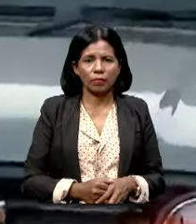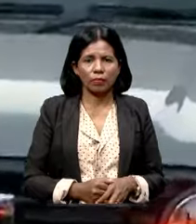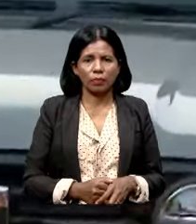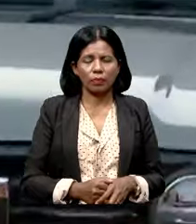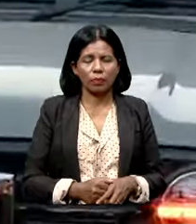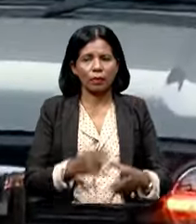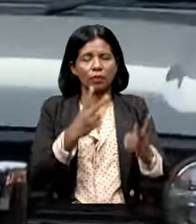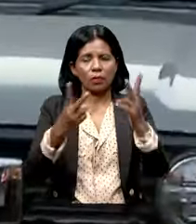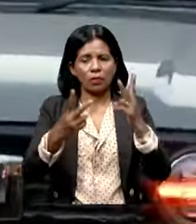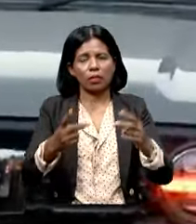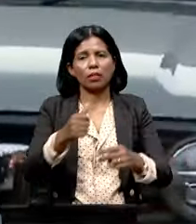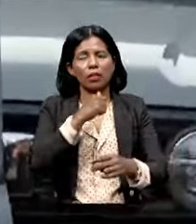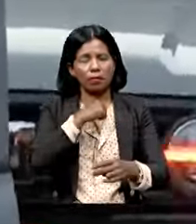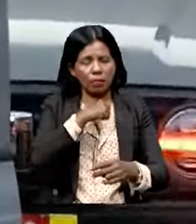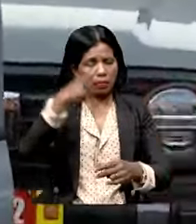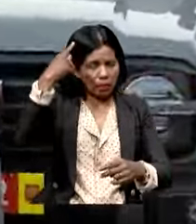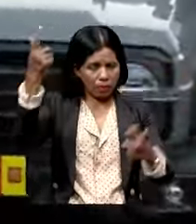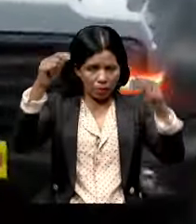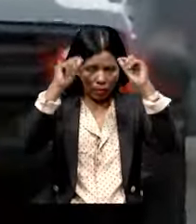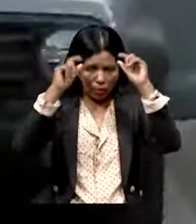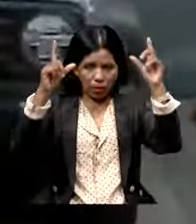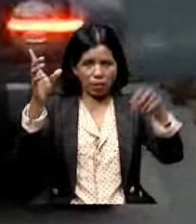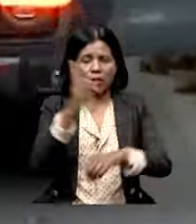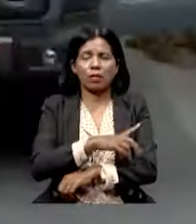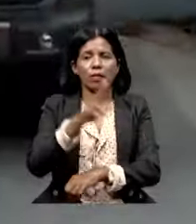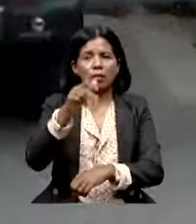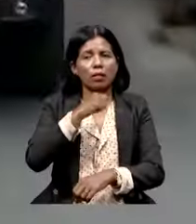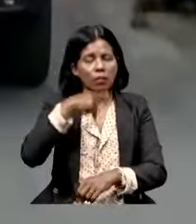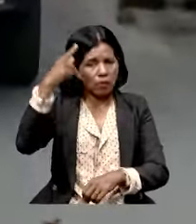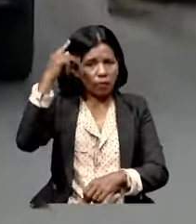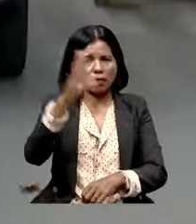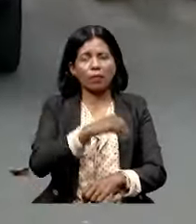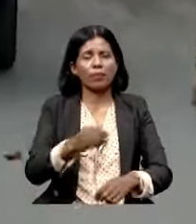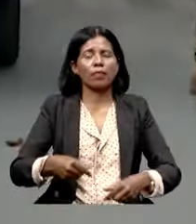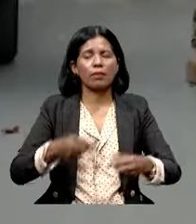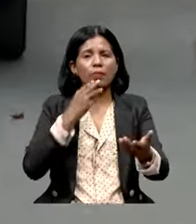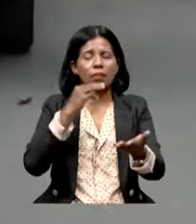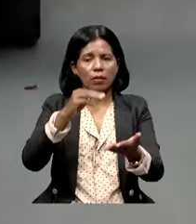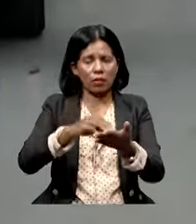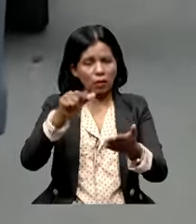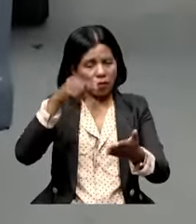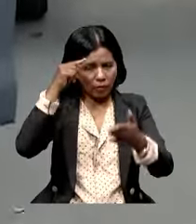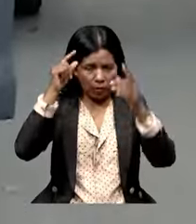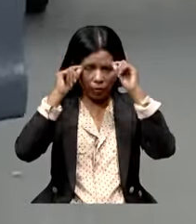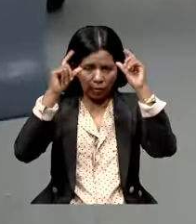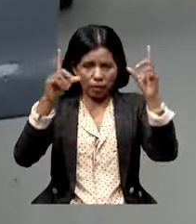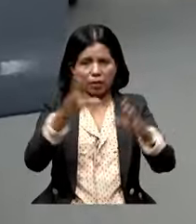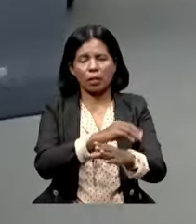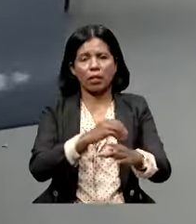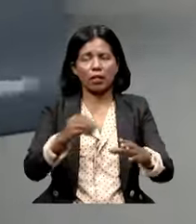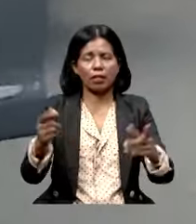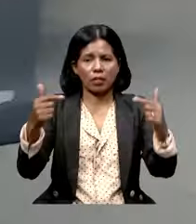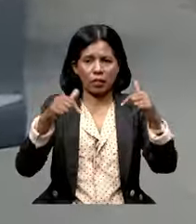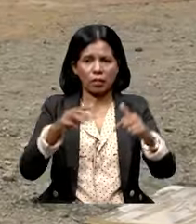Durante a visita apostólica a Laurentola Timor-Leste, Sua Santidade Papa Francisco foi a mensagem para o governo Timor-Leste a investir em